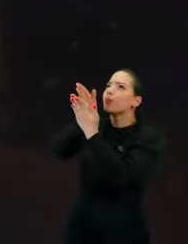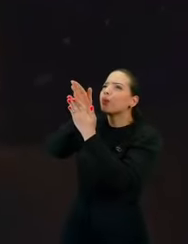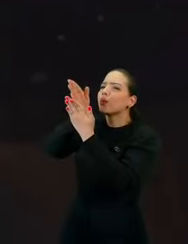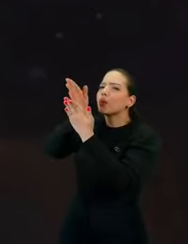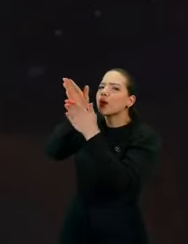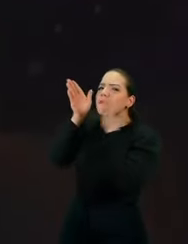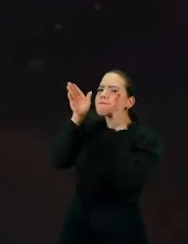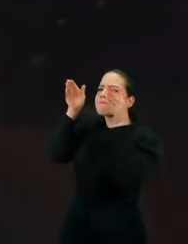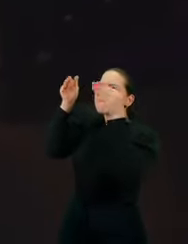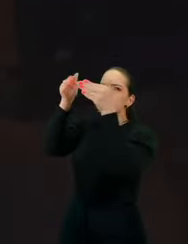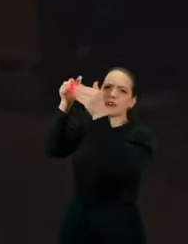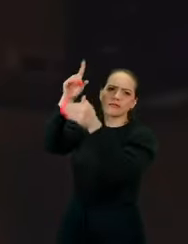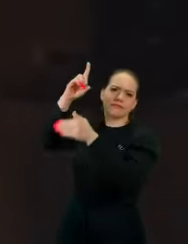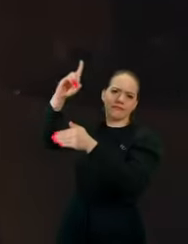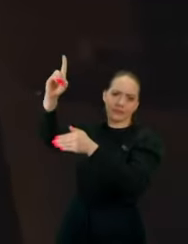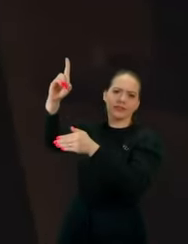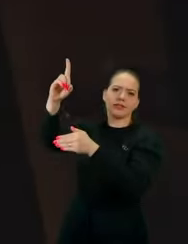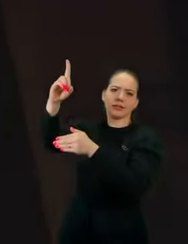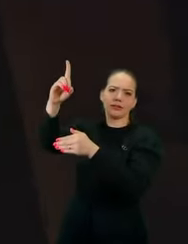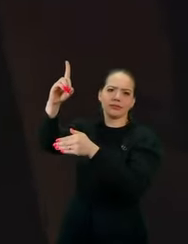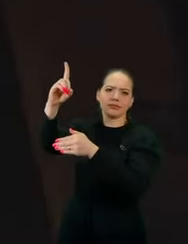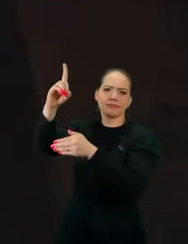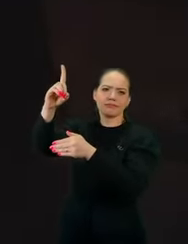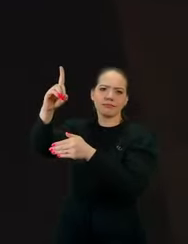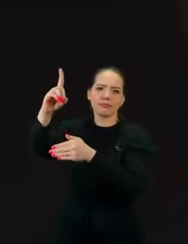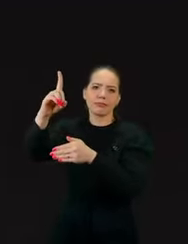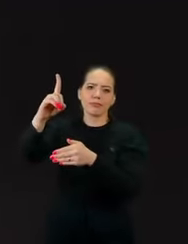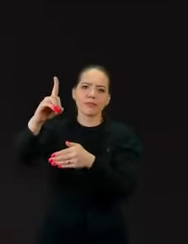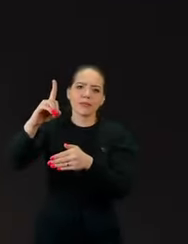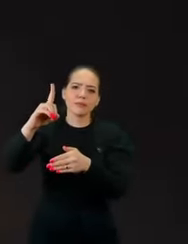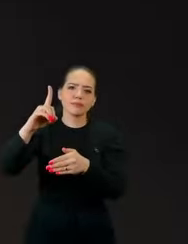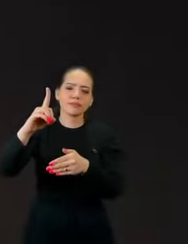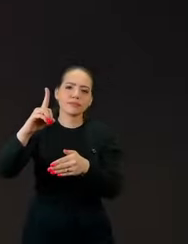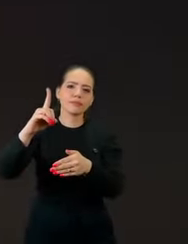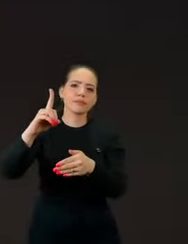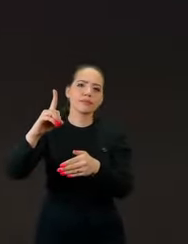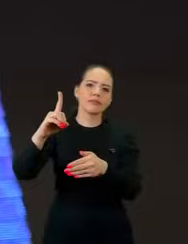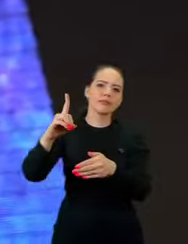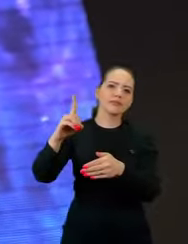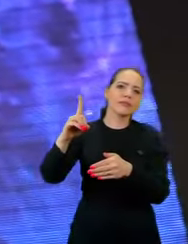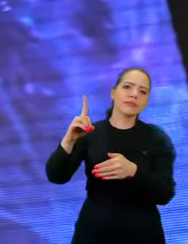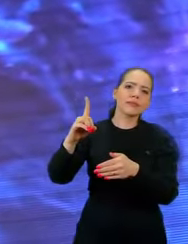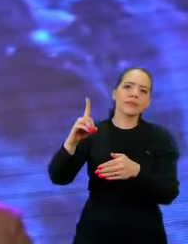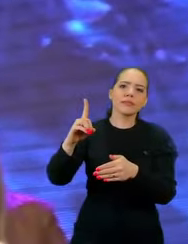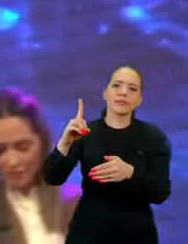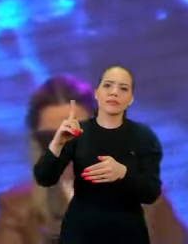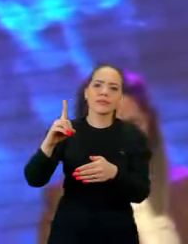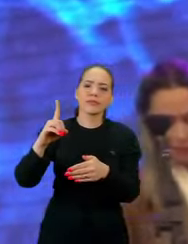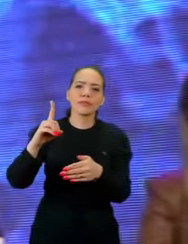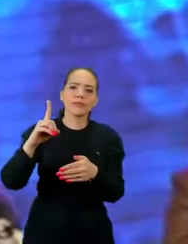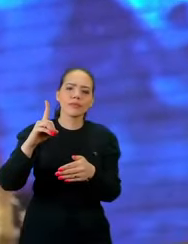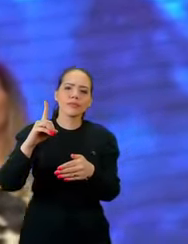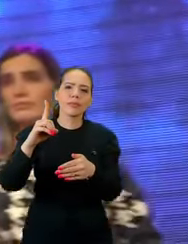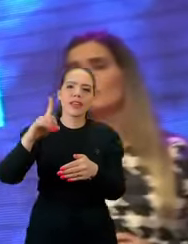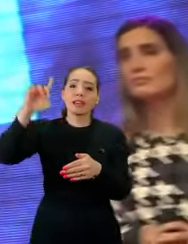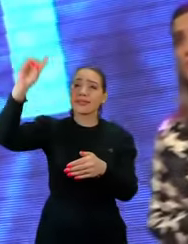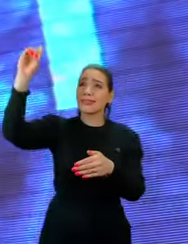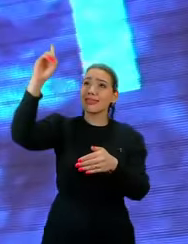e mede conforme a terra. O prumo não, o prumo é segurar de cima, ele é alinhado dos céus para a terra.